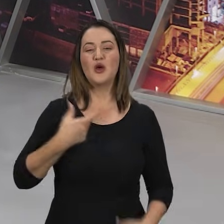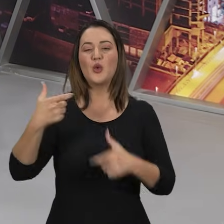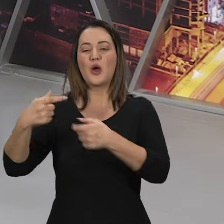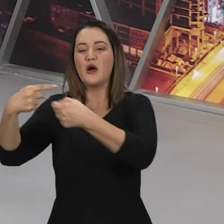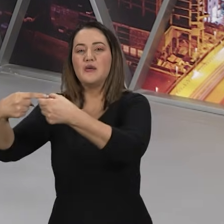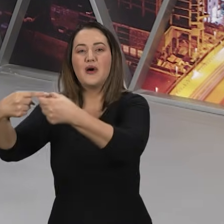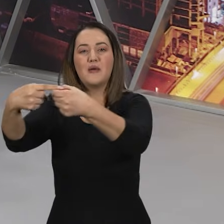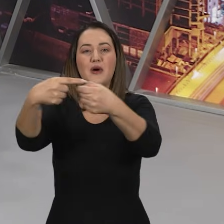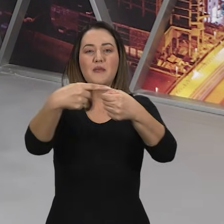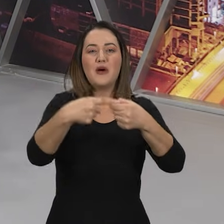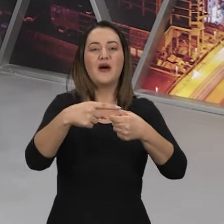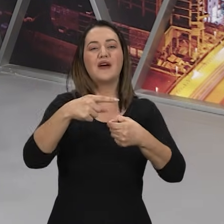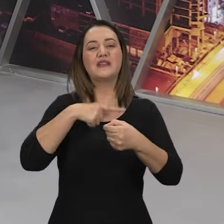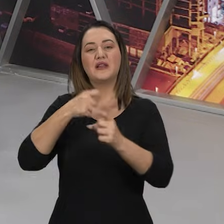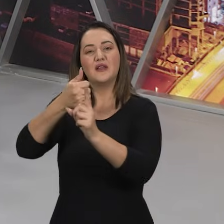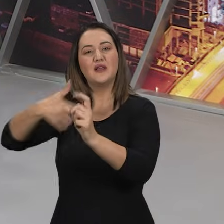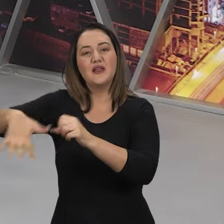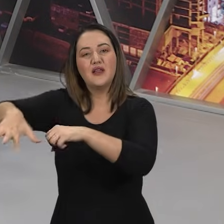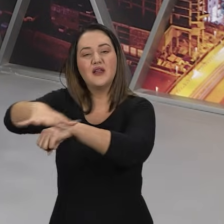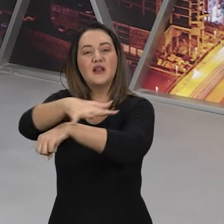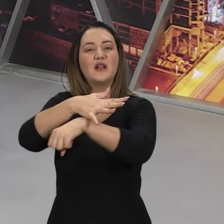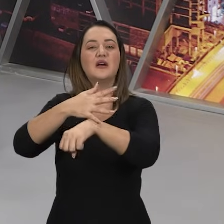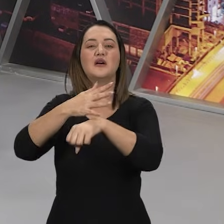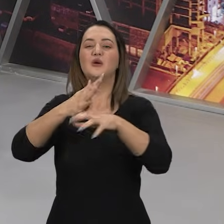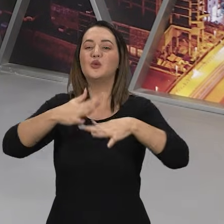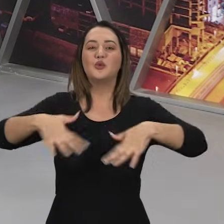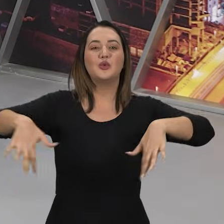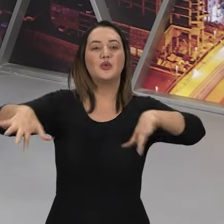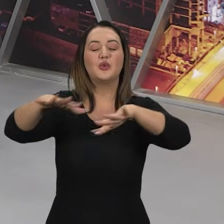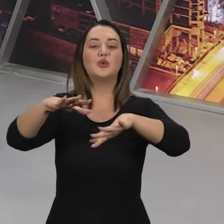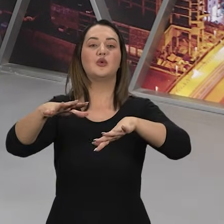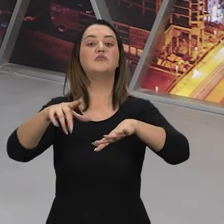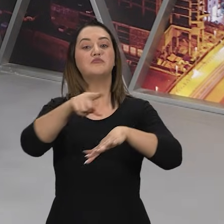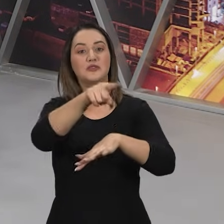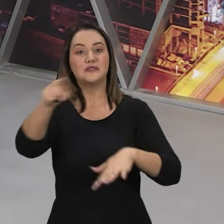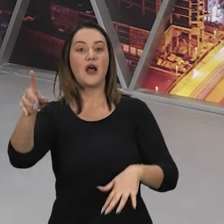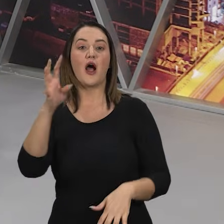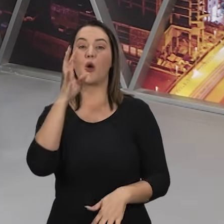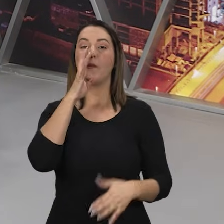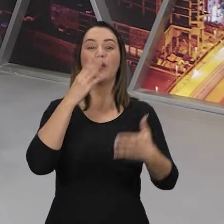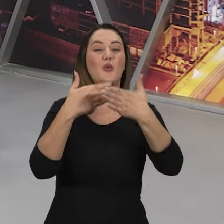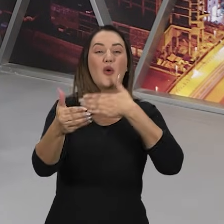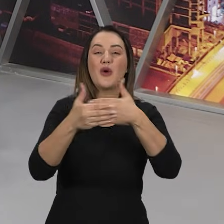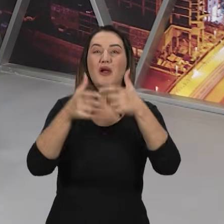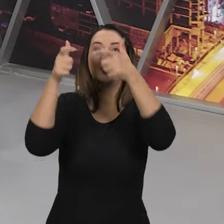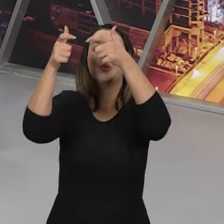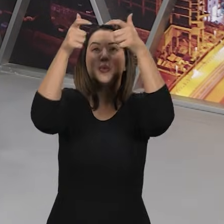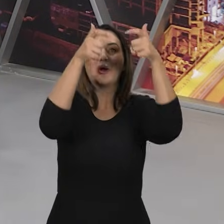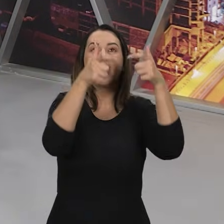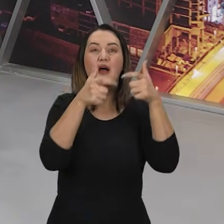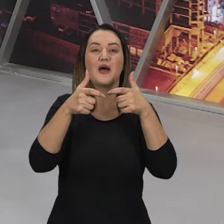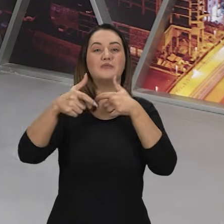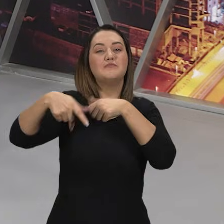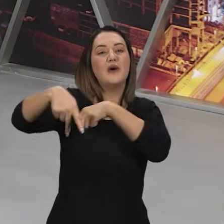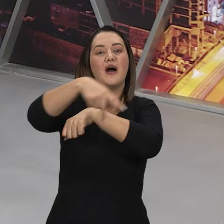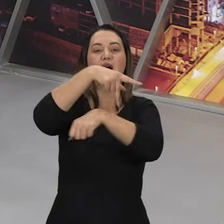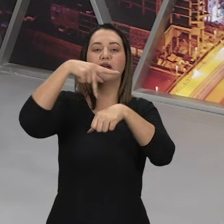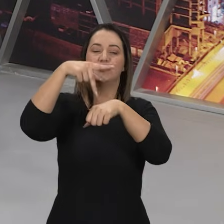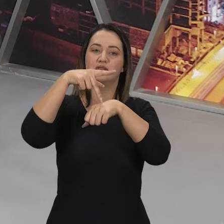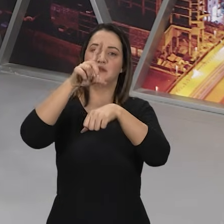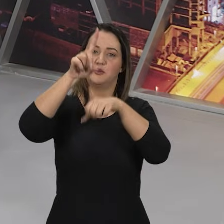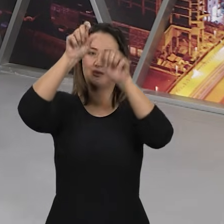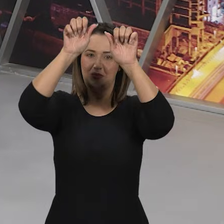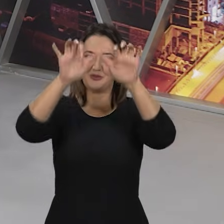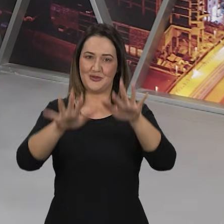de Marabá, para você da ilha de Marajó, para você de Santarém, para você que nos acompanha em qualquer lugar deste